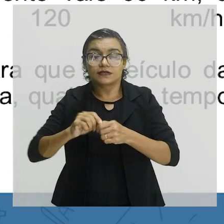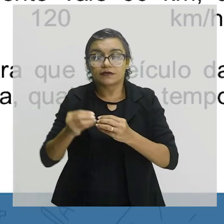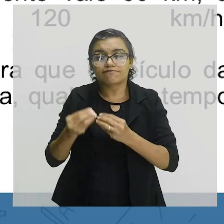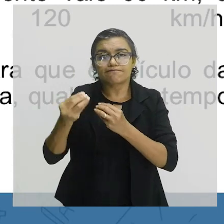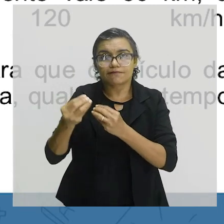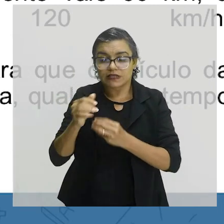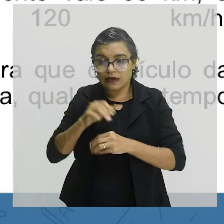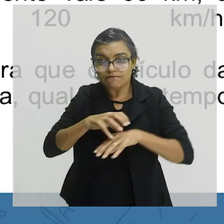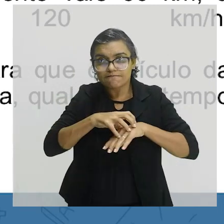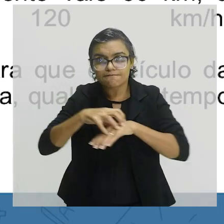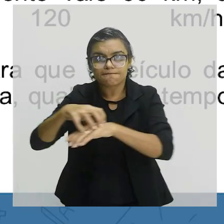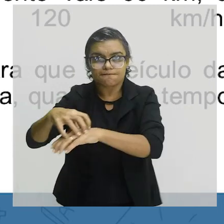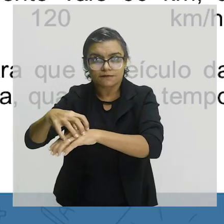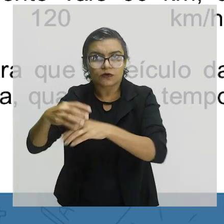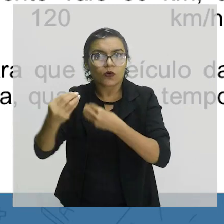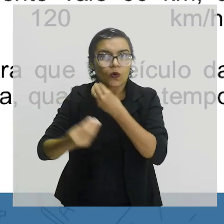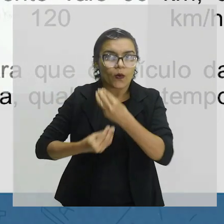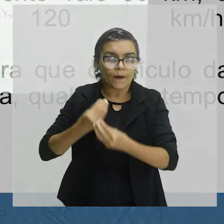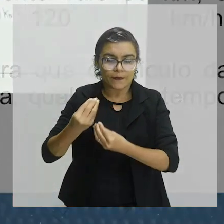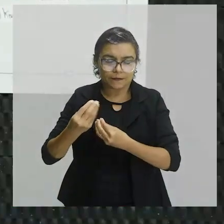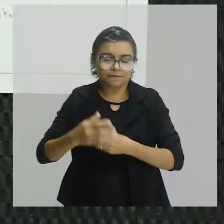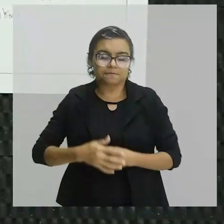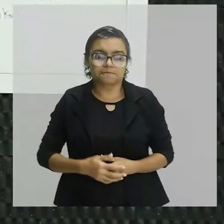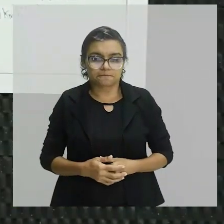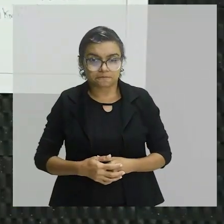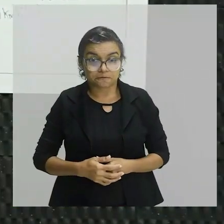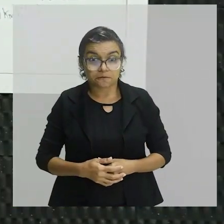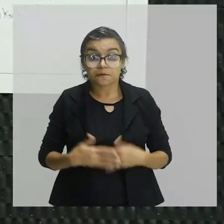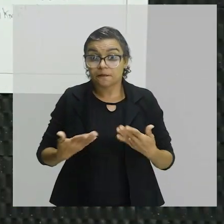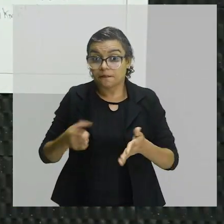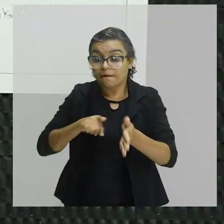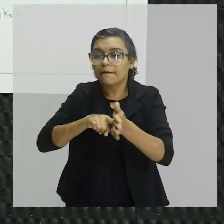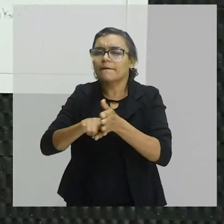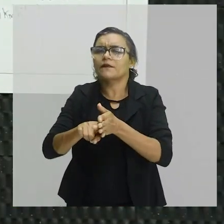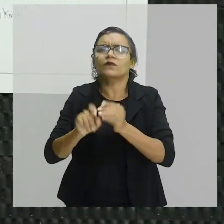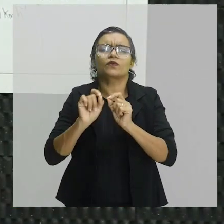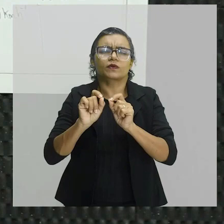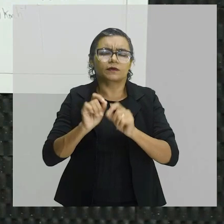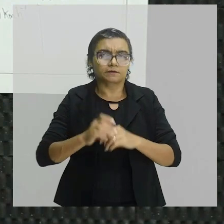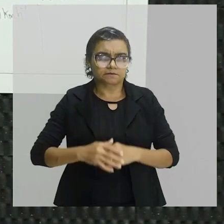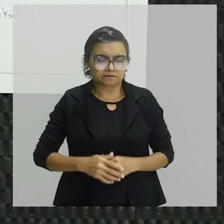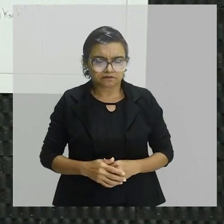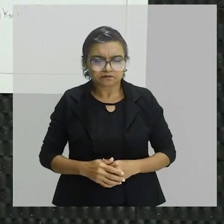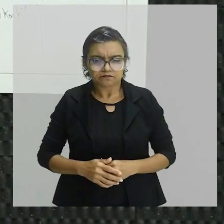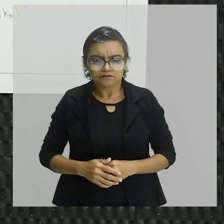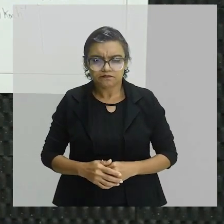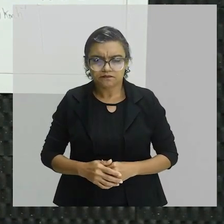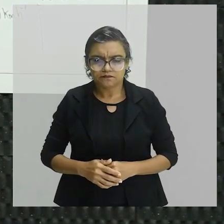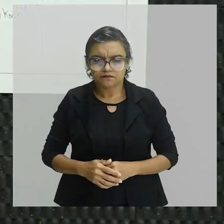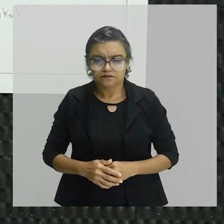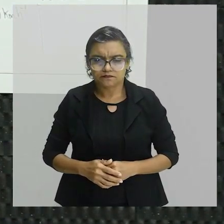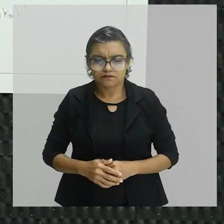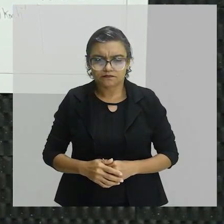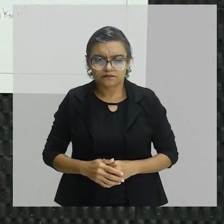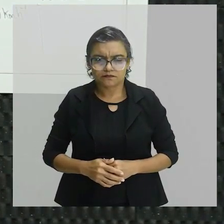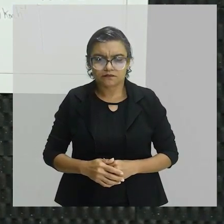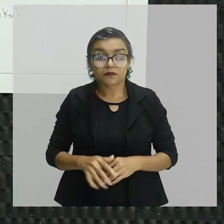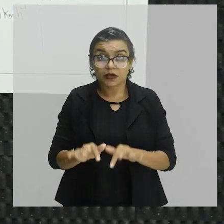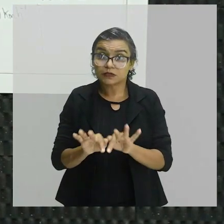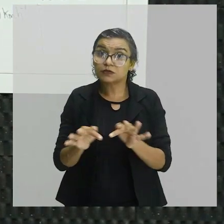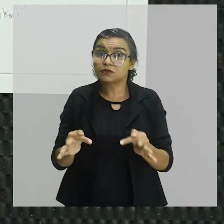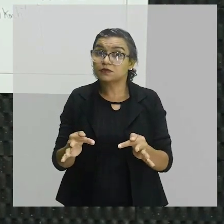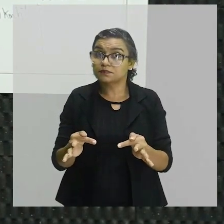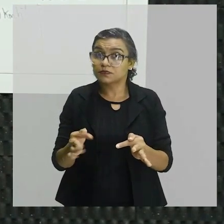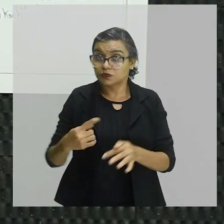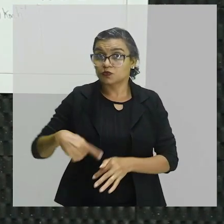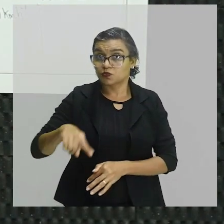entrega? Ok? Então vamos lá. Essa questão aí é uma questão que ela é simples, né,